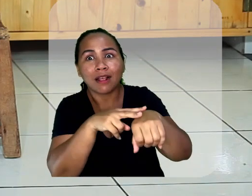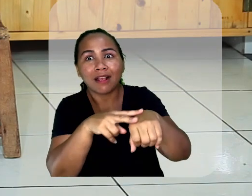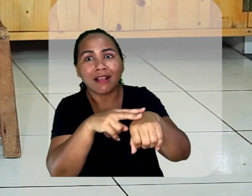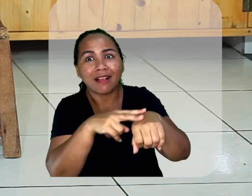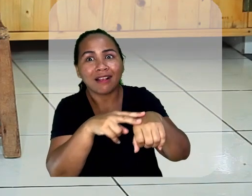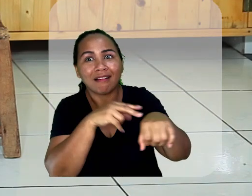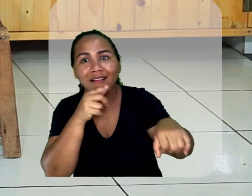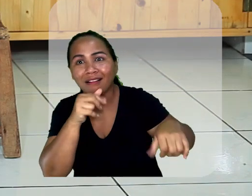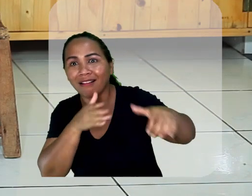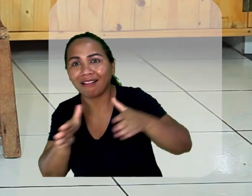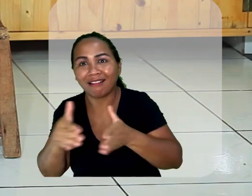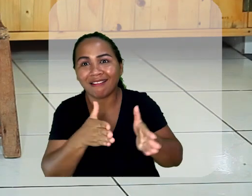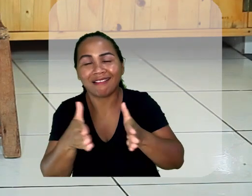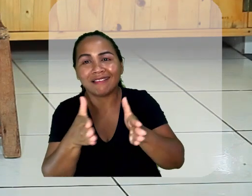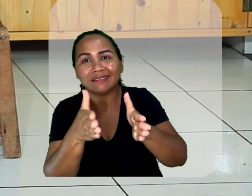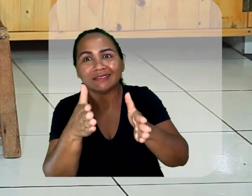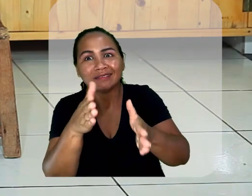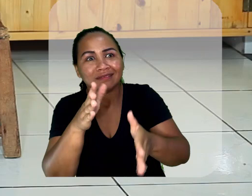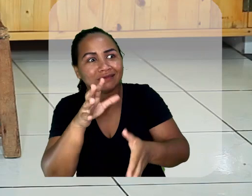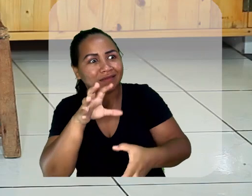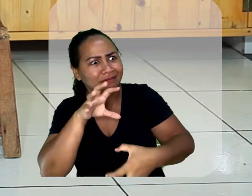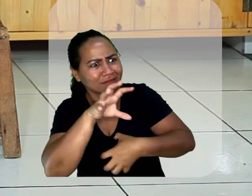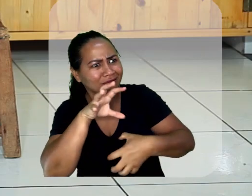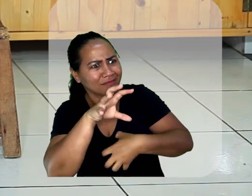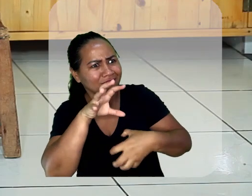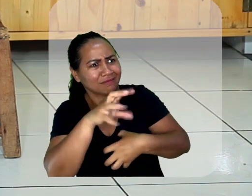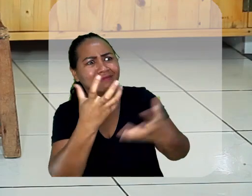Deságuam no oceano de bem-querer, na ressequidão de minha boca,